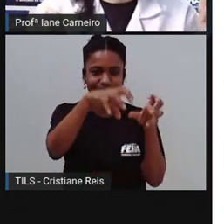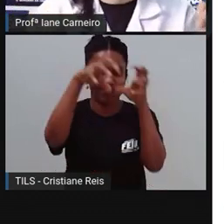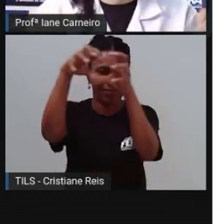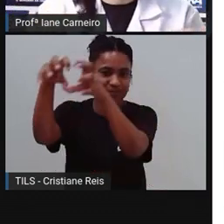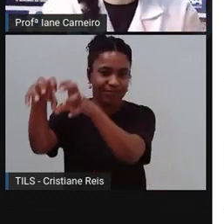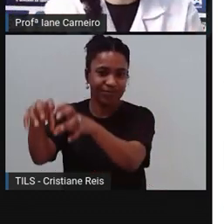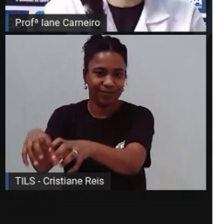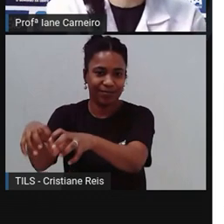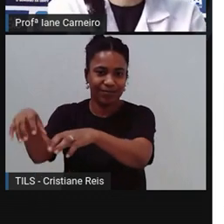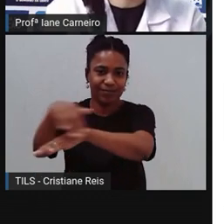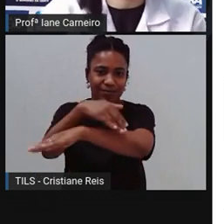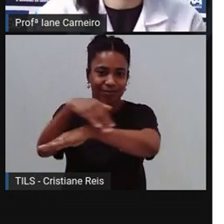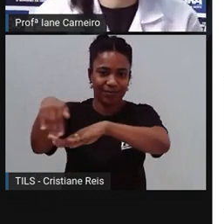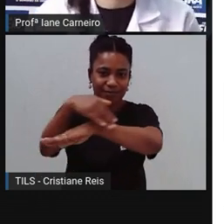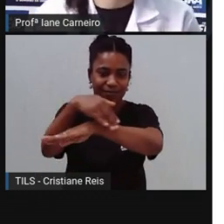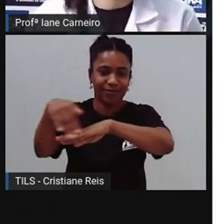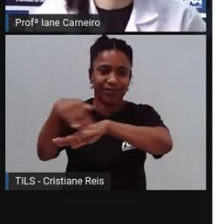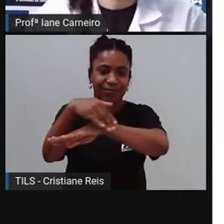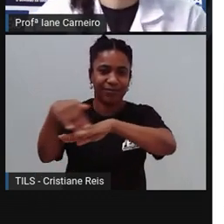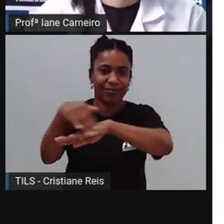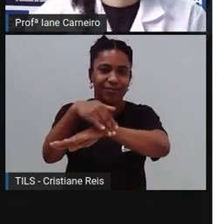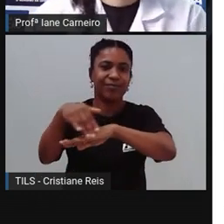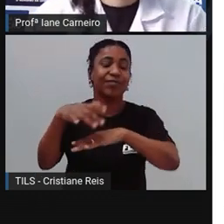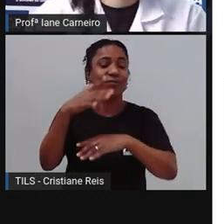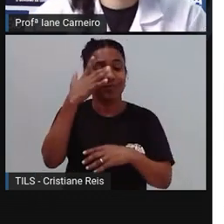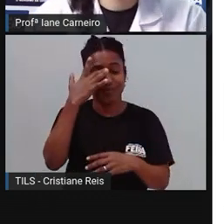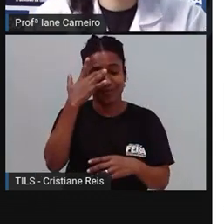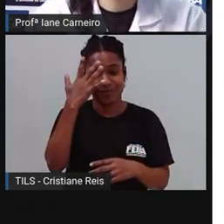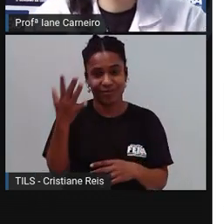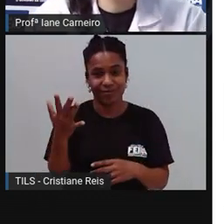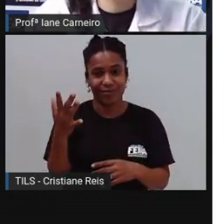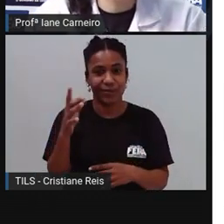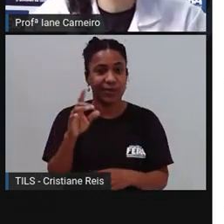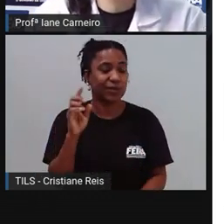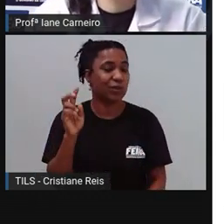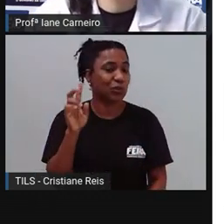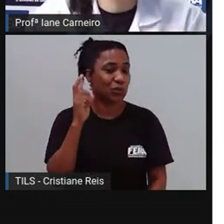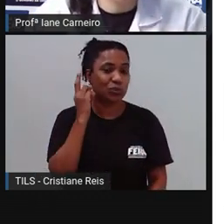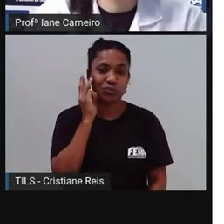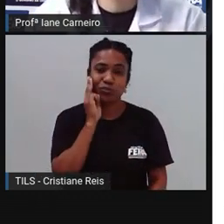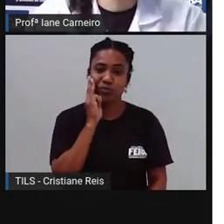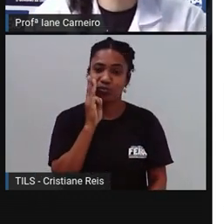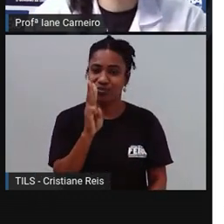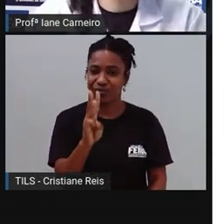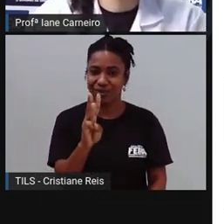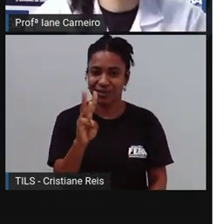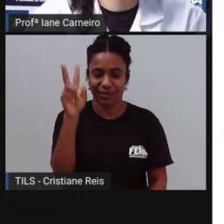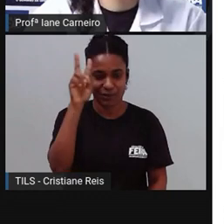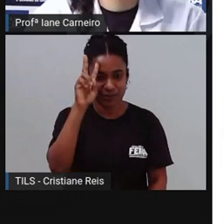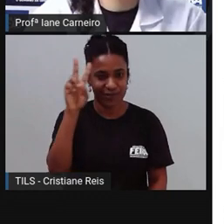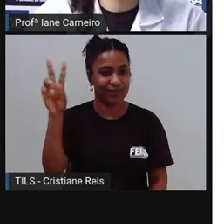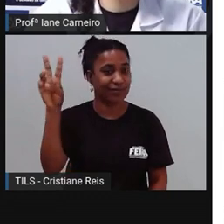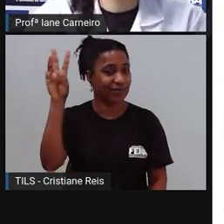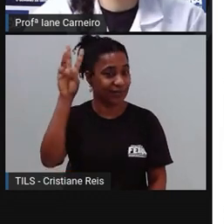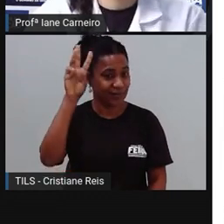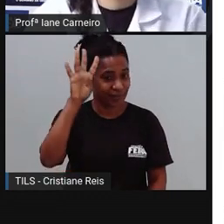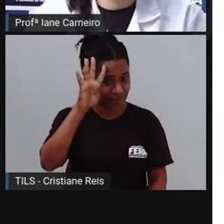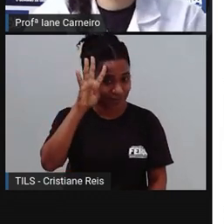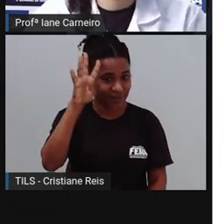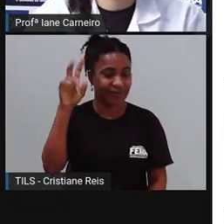perto do lado de fora da casa, né? Então, passa só nesses 3 dias da semana: